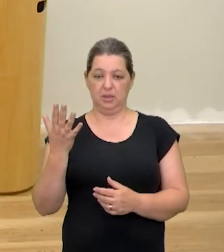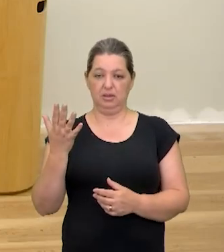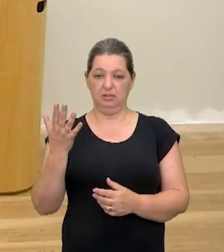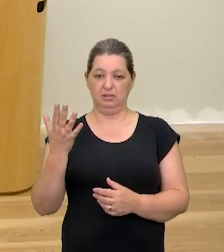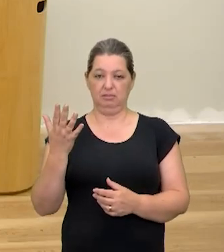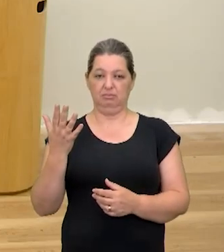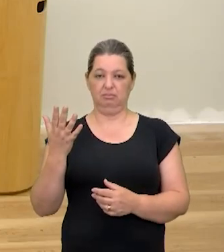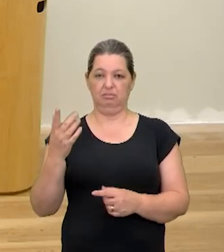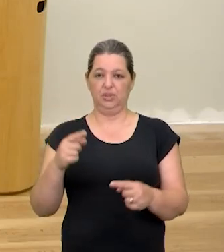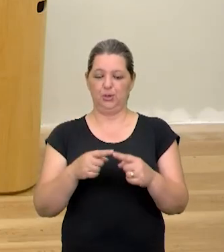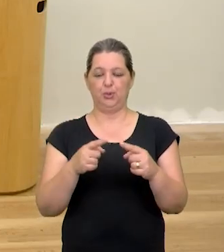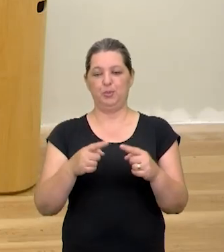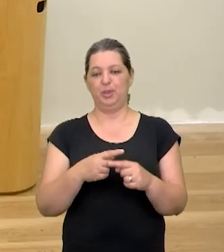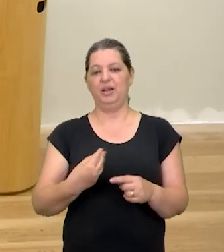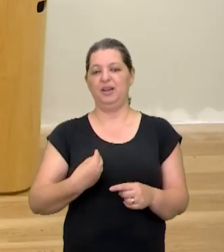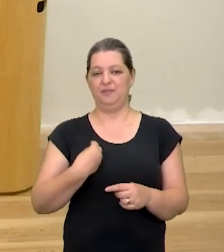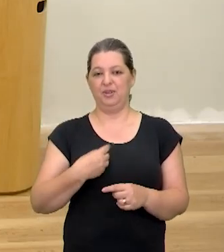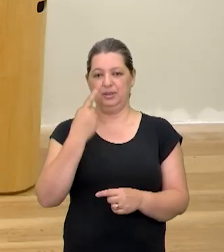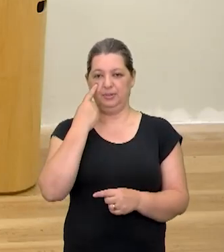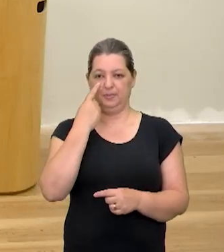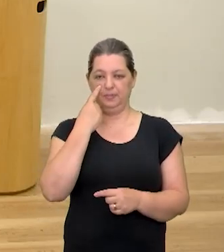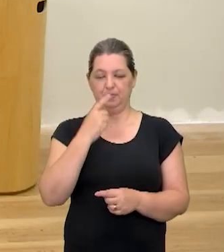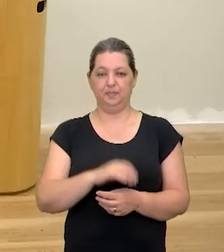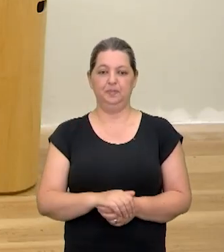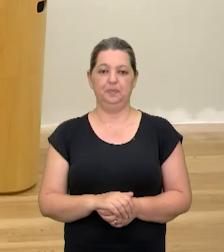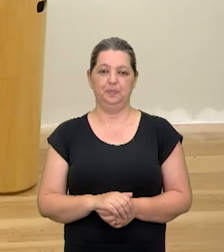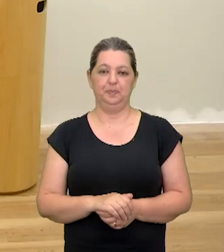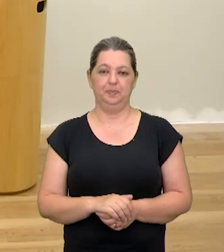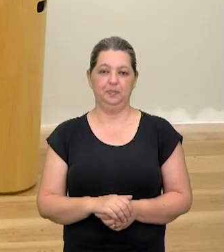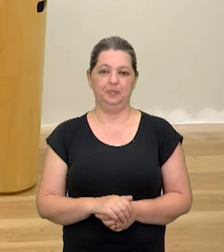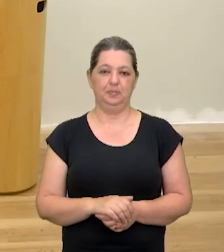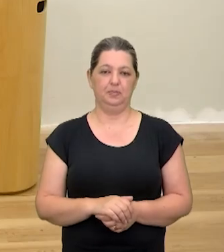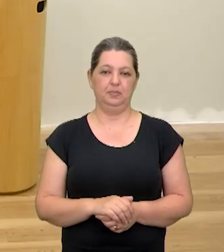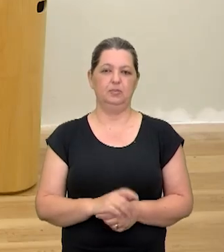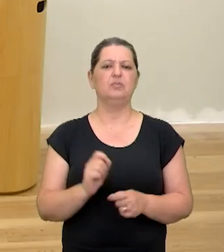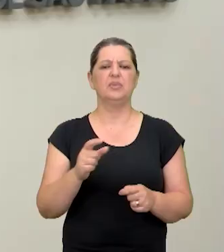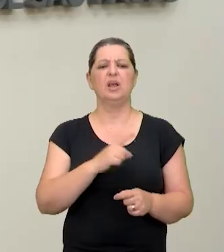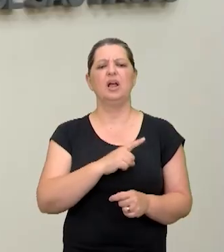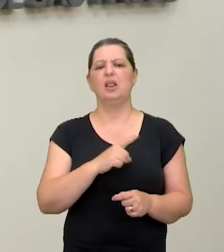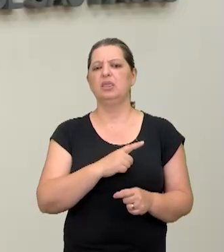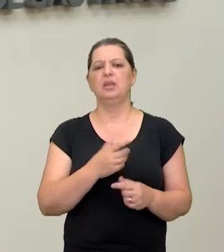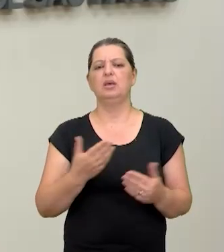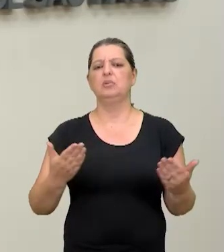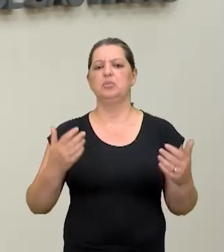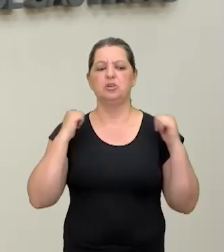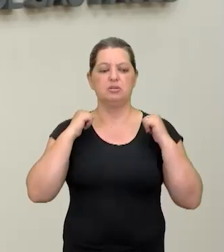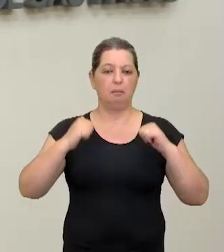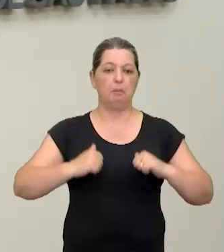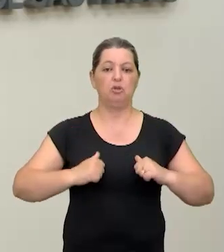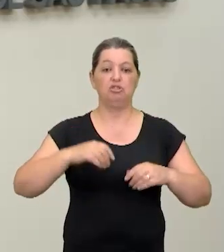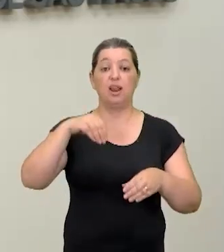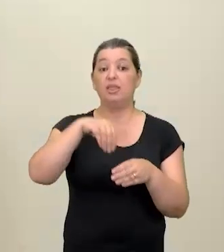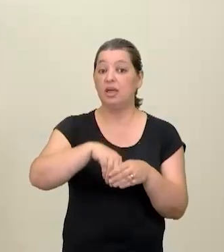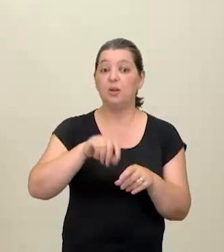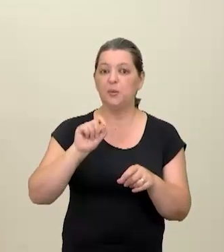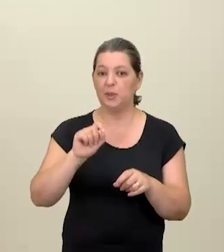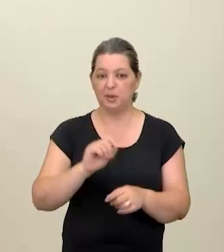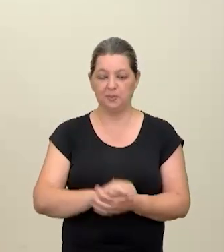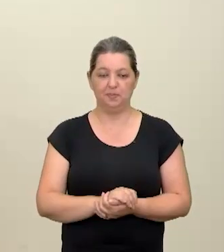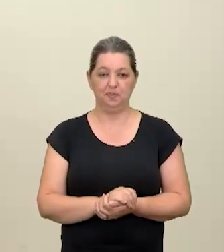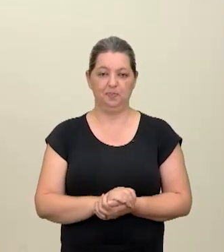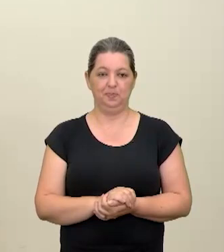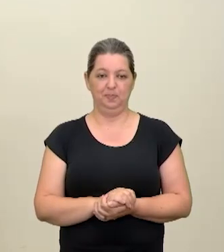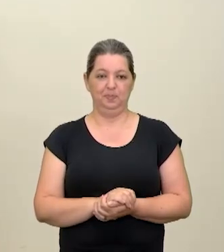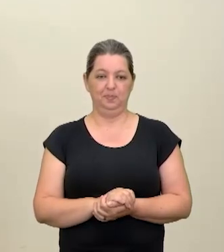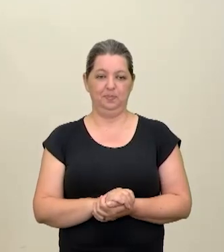envolvem a sua vida. Vamos dar uma olhada aí na tela, ó. Então, o que nós temos nessa mochila? Vamos lá.